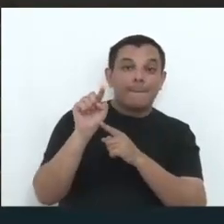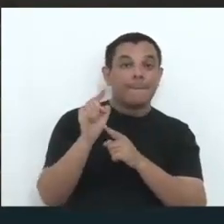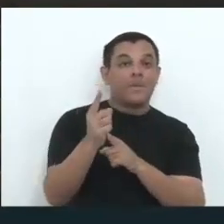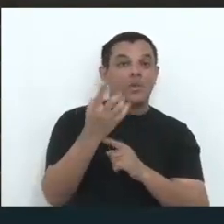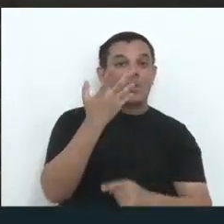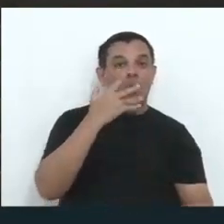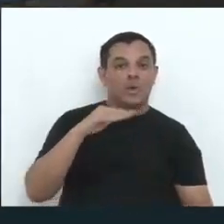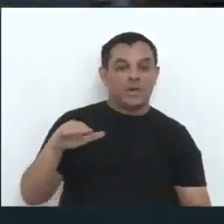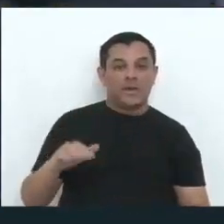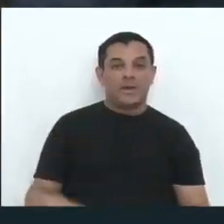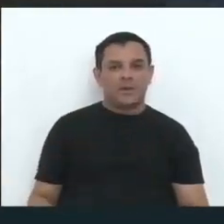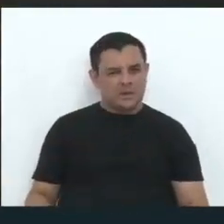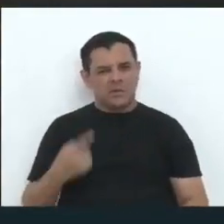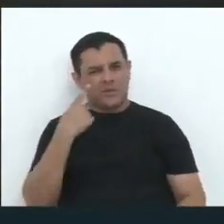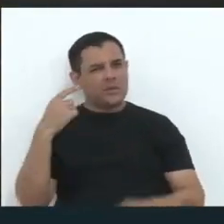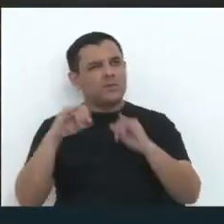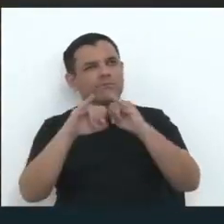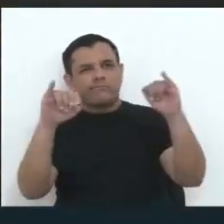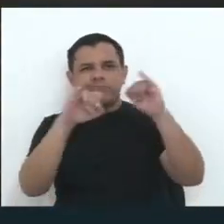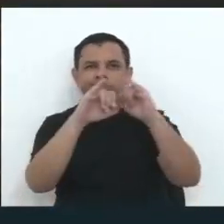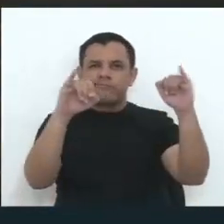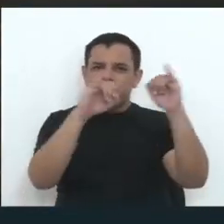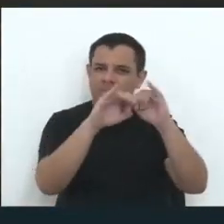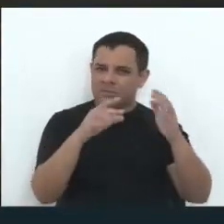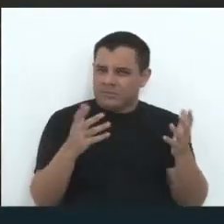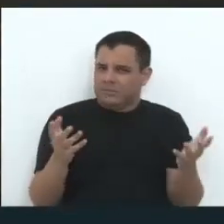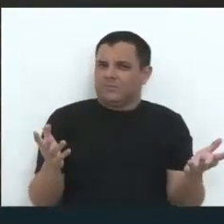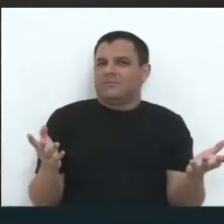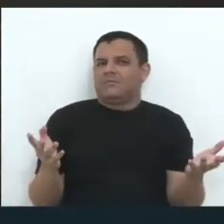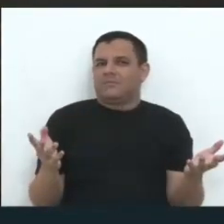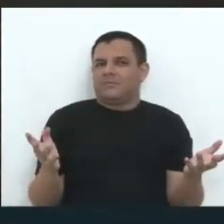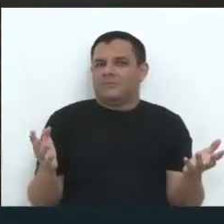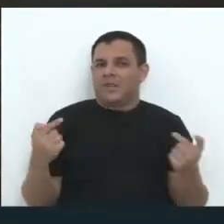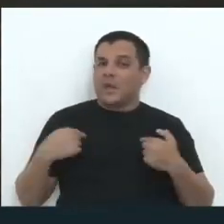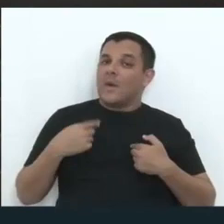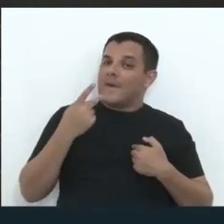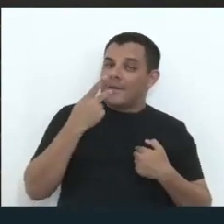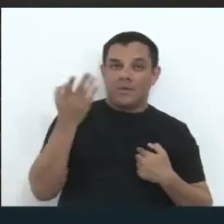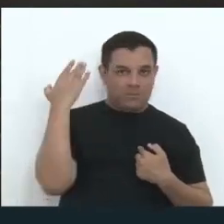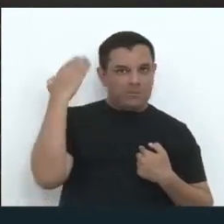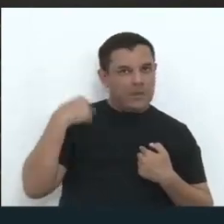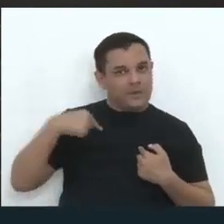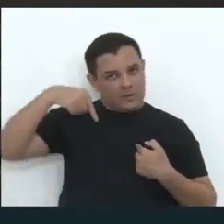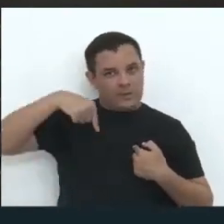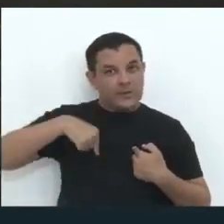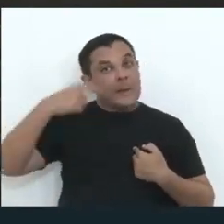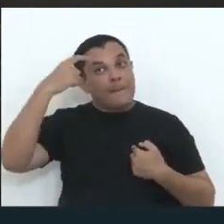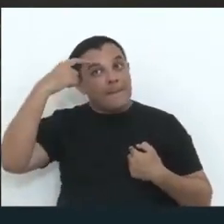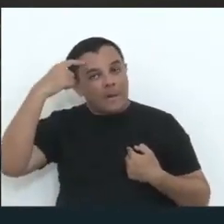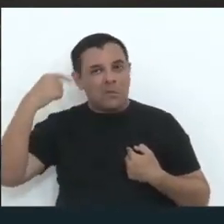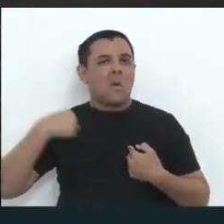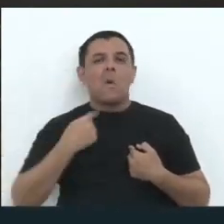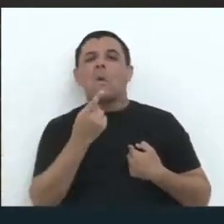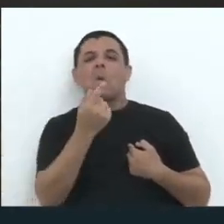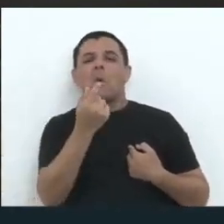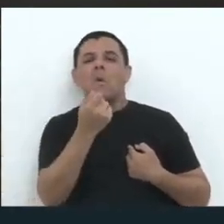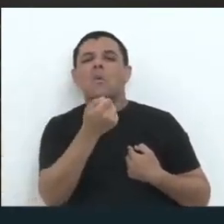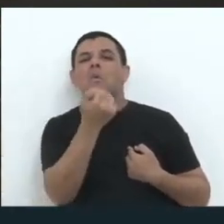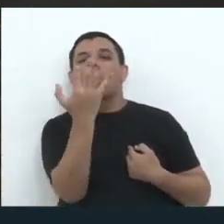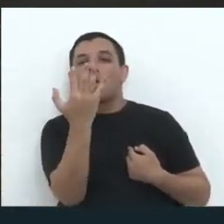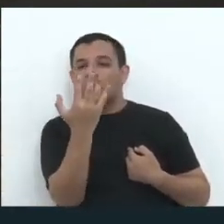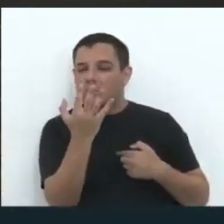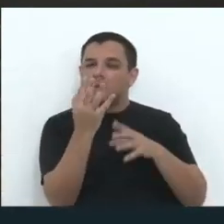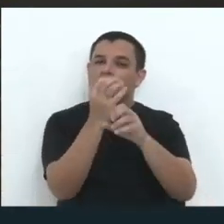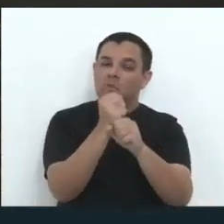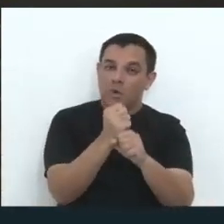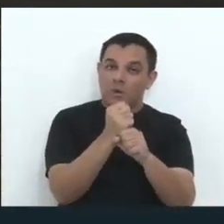uma propaganda daquela, que eu não estou nem questionando aqui, que foi questionado os valores gastos, eu estou questionando a